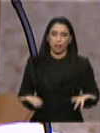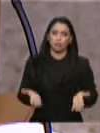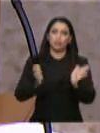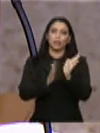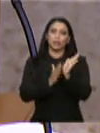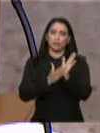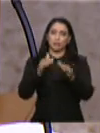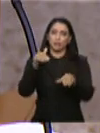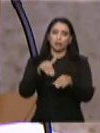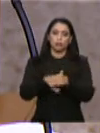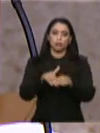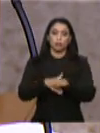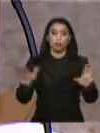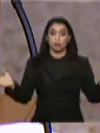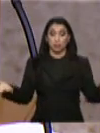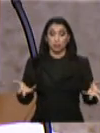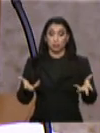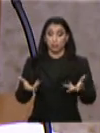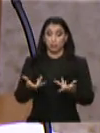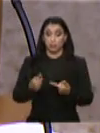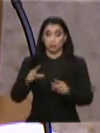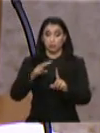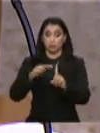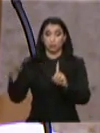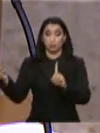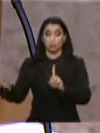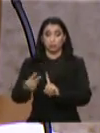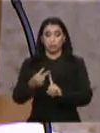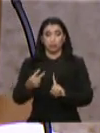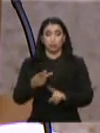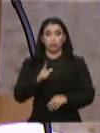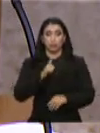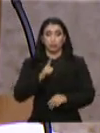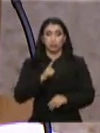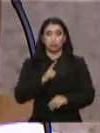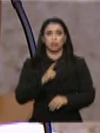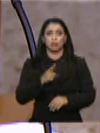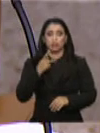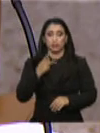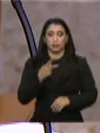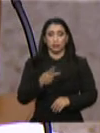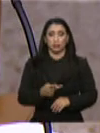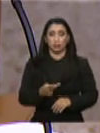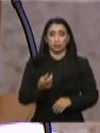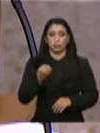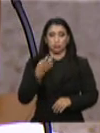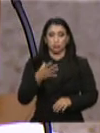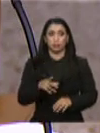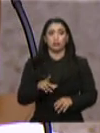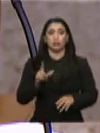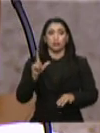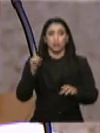os votos brilhantes, os pontos de vista extremamente bem expostos, debatidos com